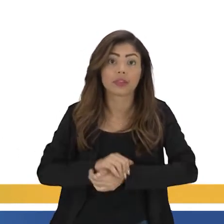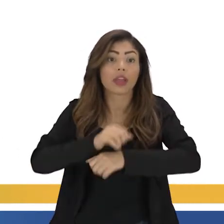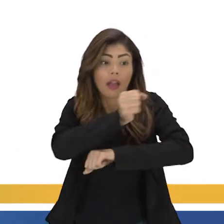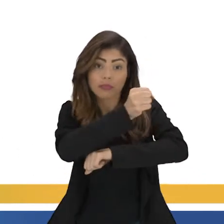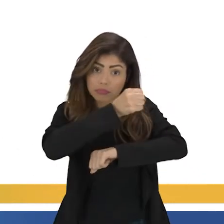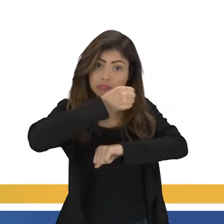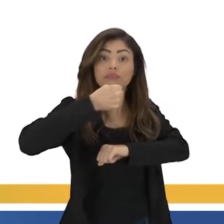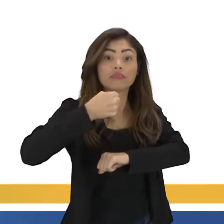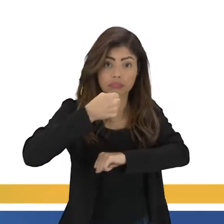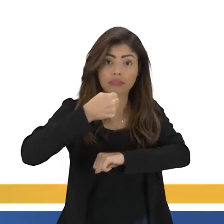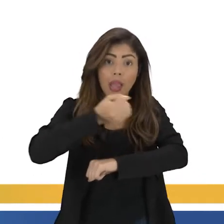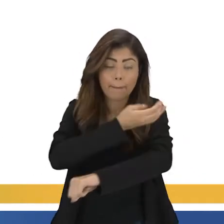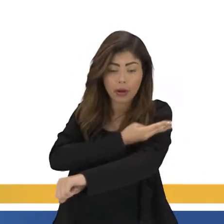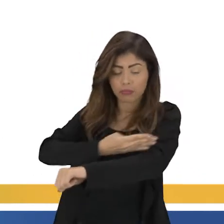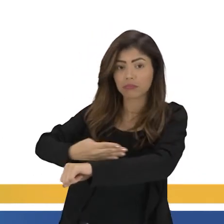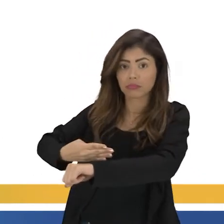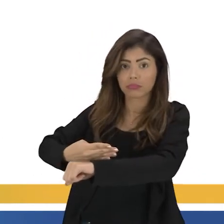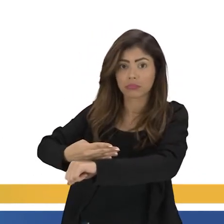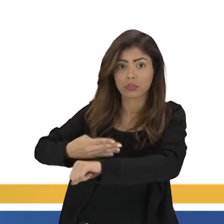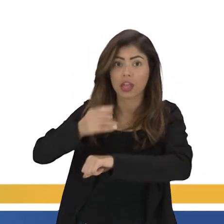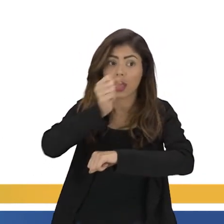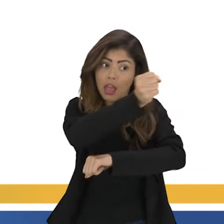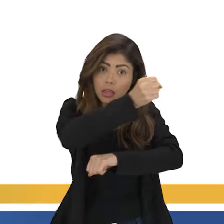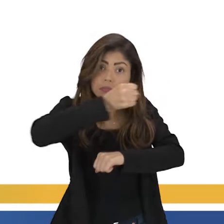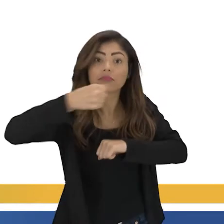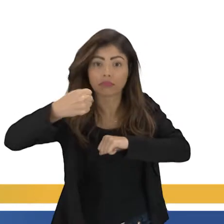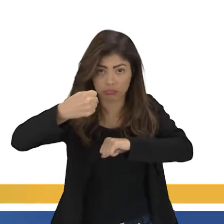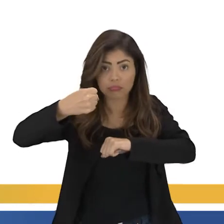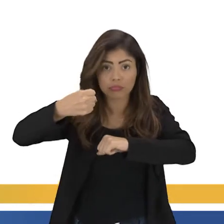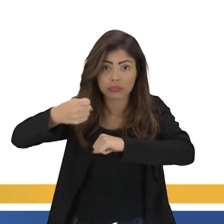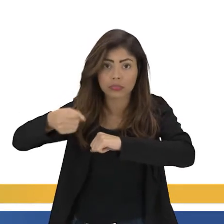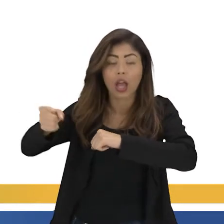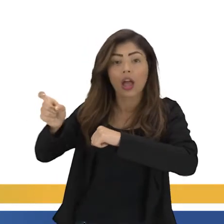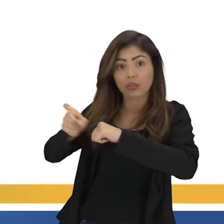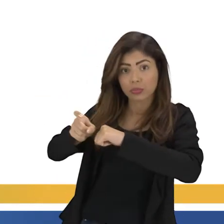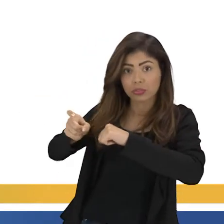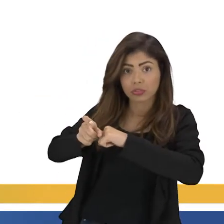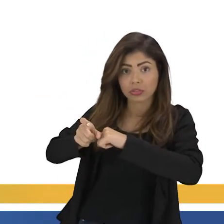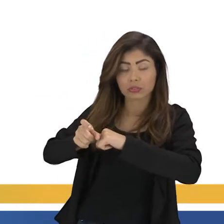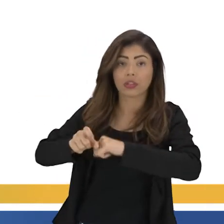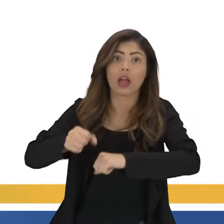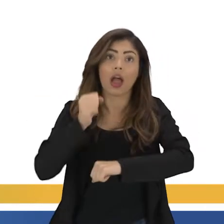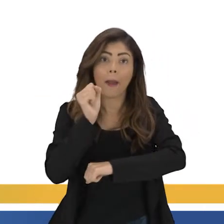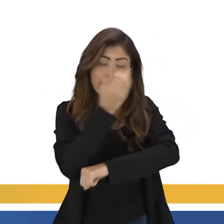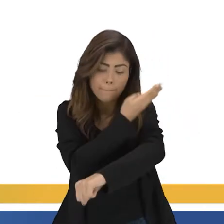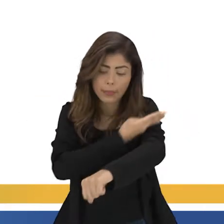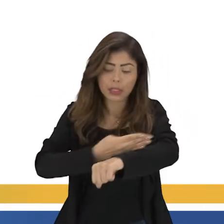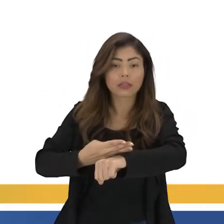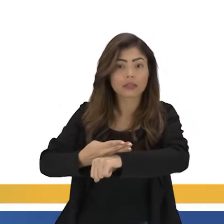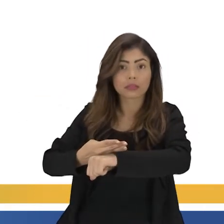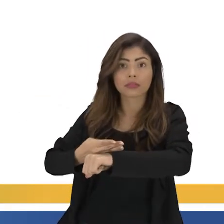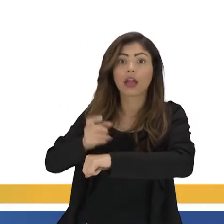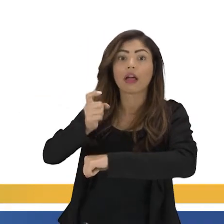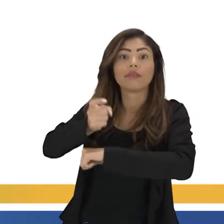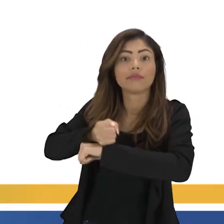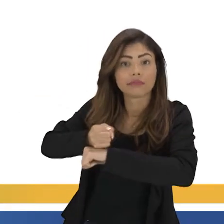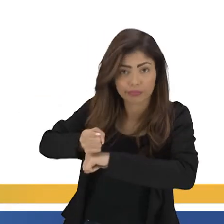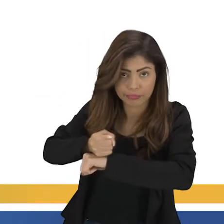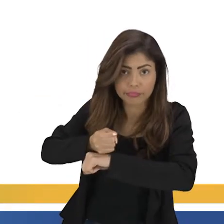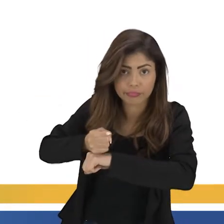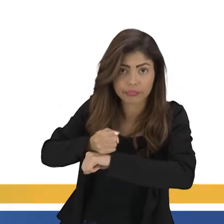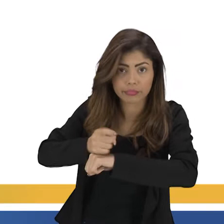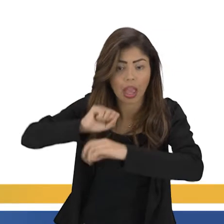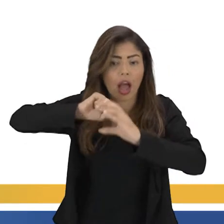Heladeira, blanca. Heladeira, substantivo. Blanca, que seria branca, tá? E o adjetivo,